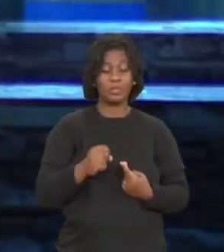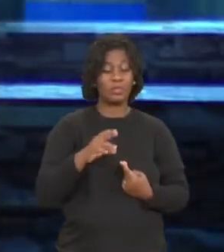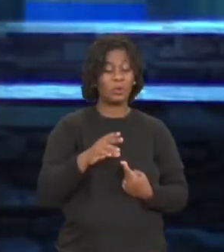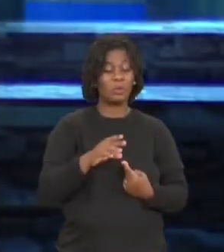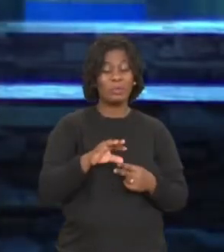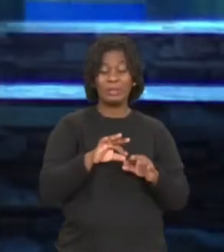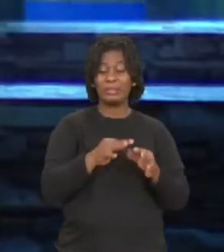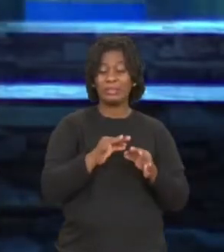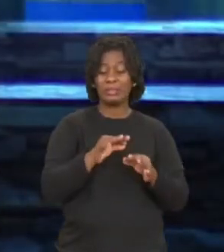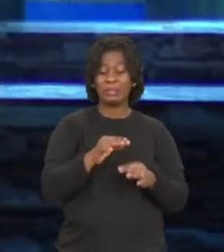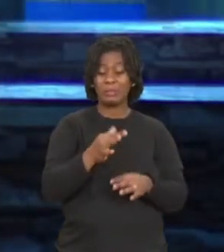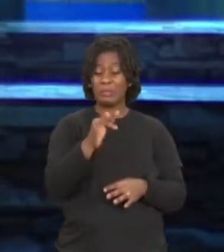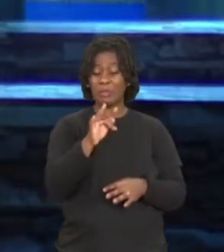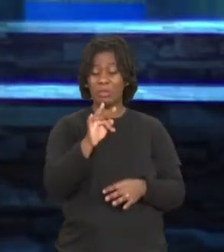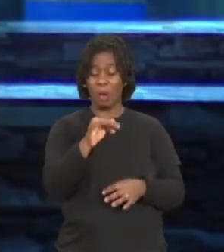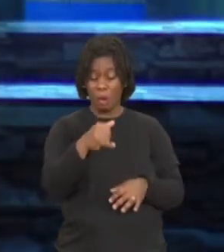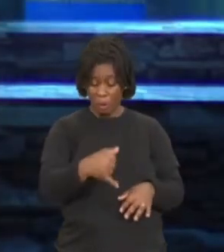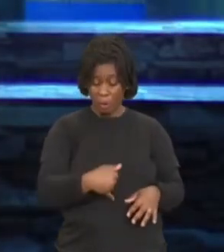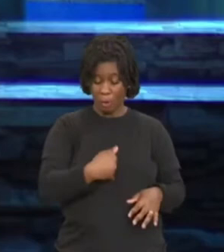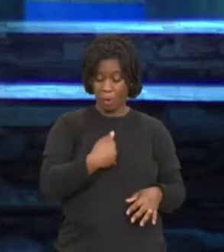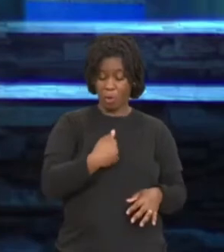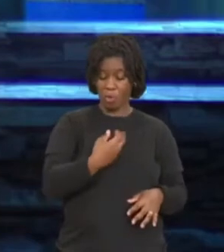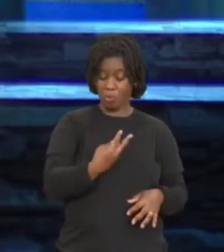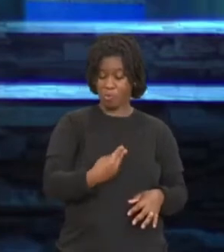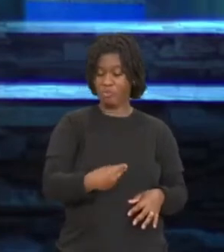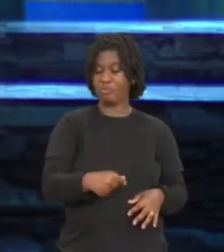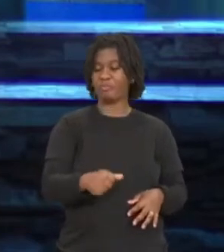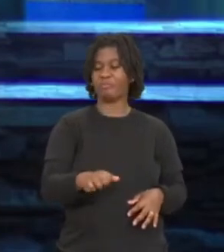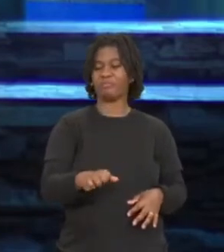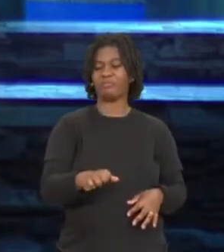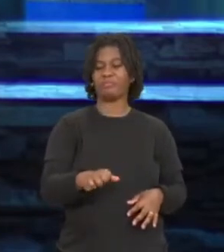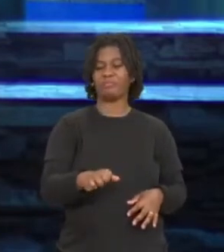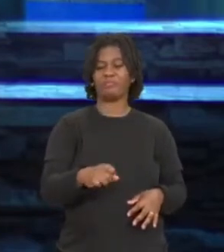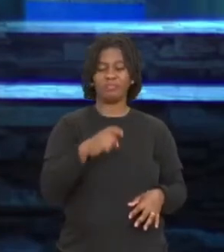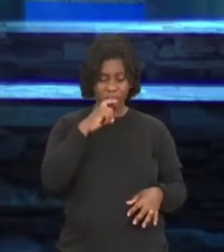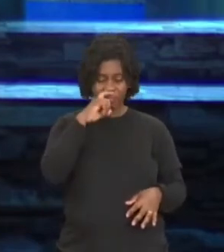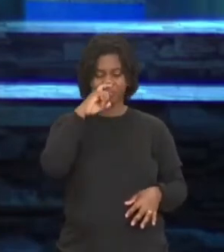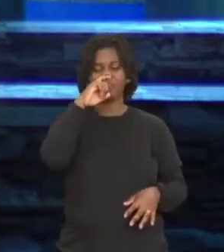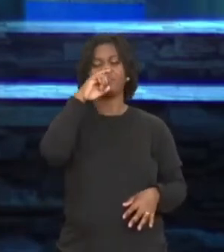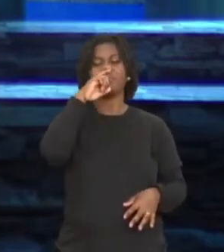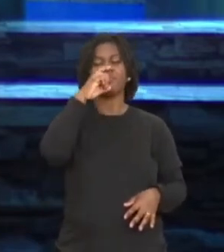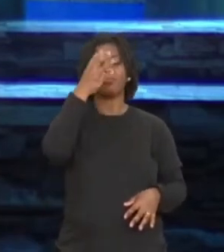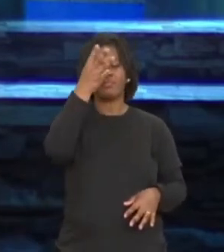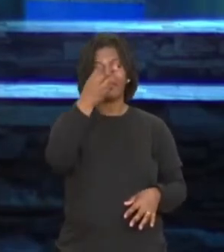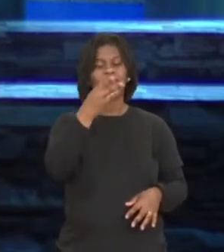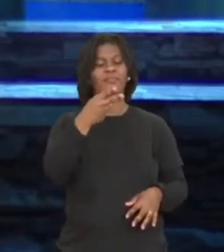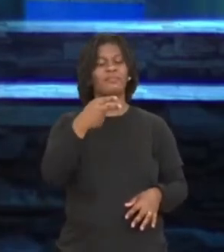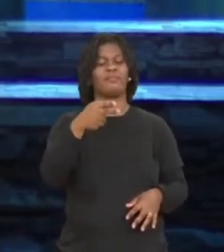para o orgulho ir embora, para a vaidade ir embora.